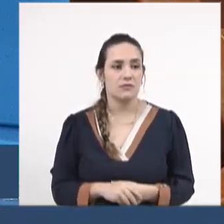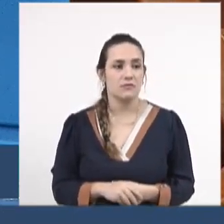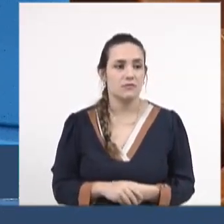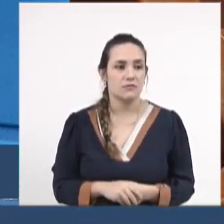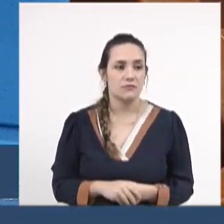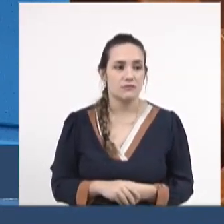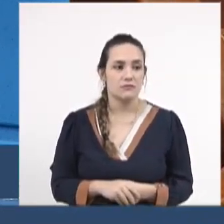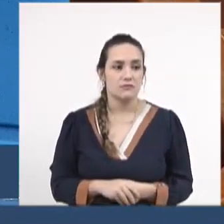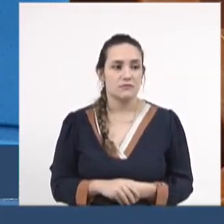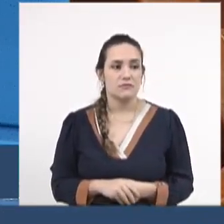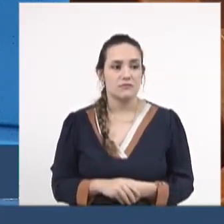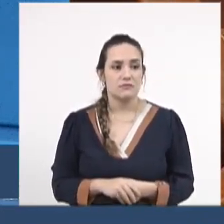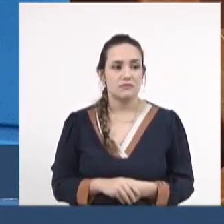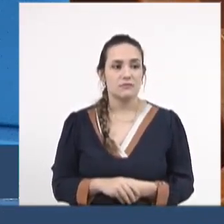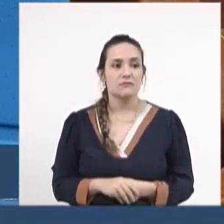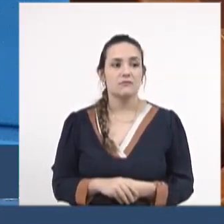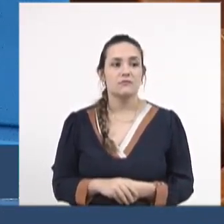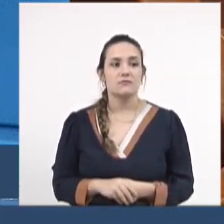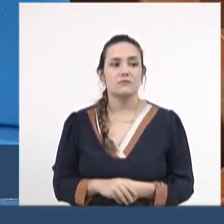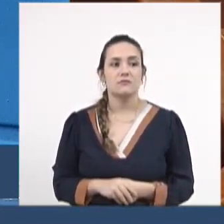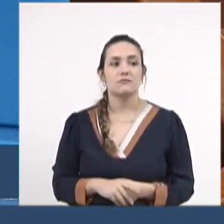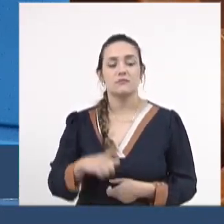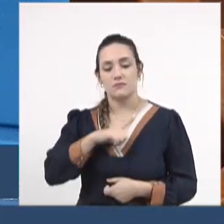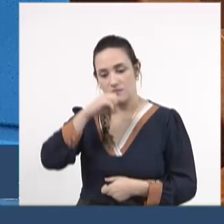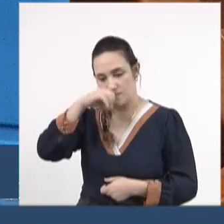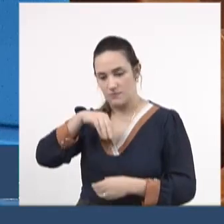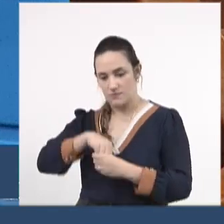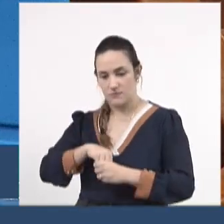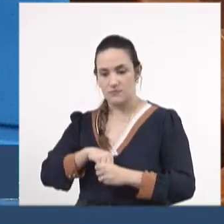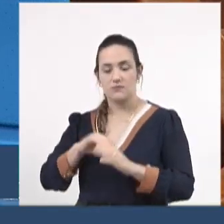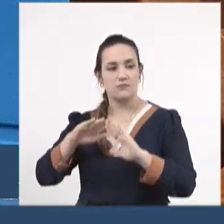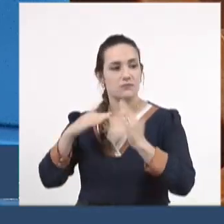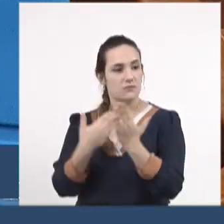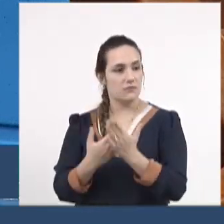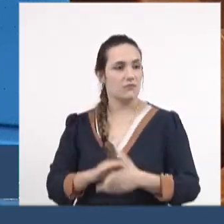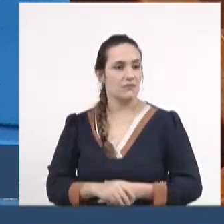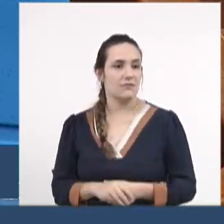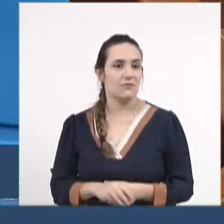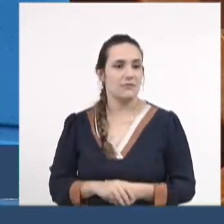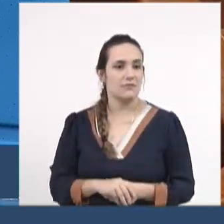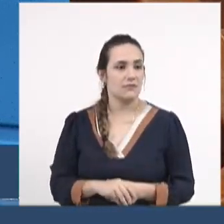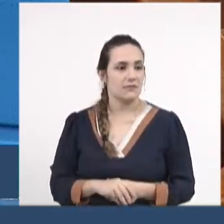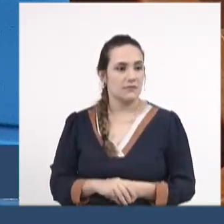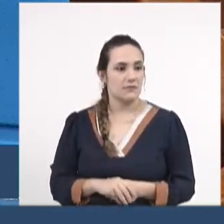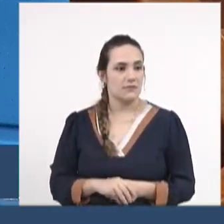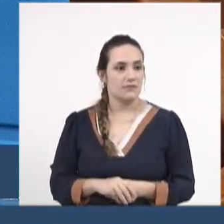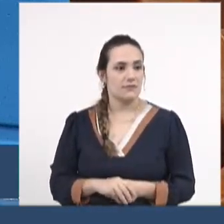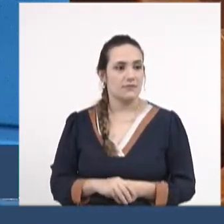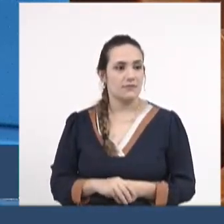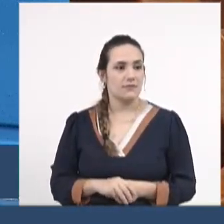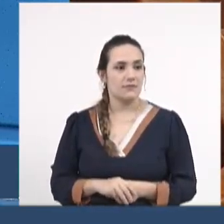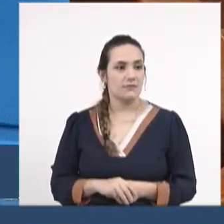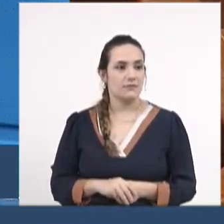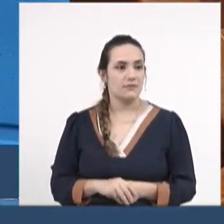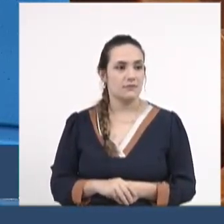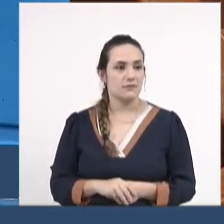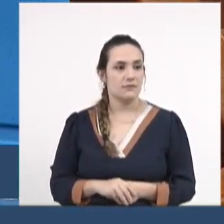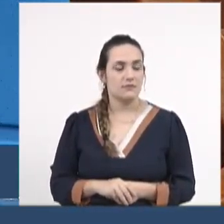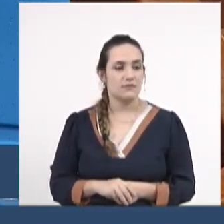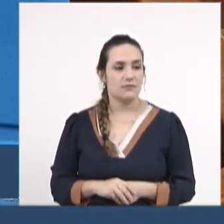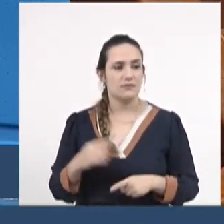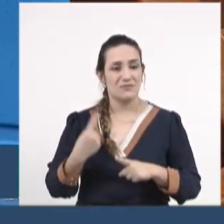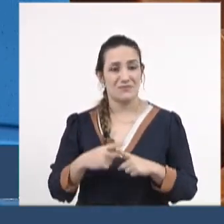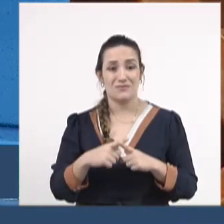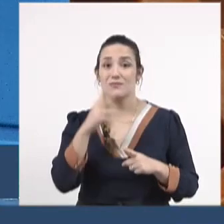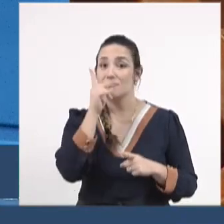Nós vemos aí a violência nas escolas. Recentemente eu fui chamado para falar,